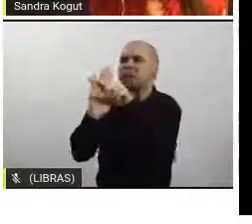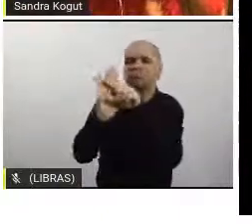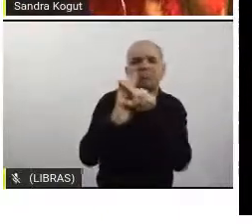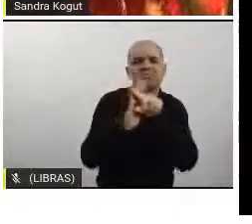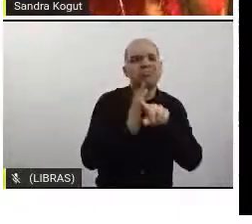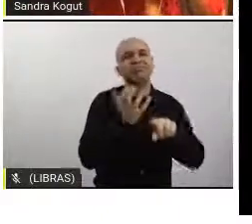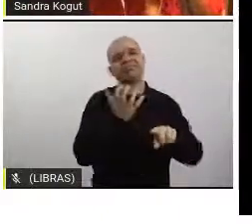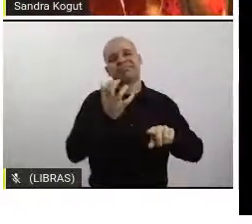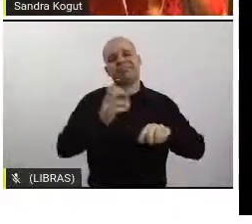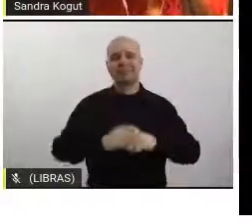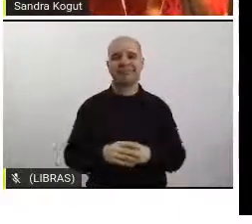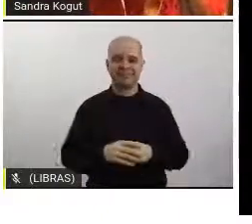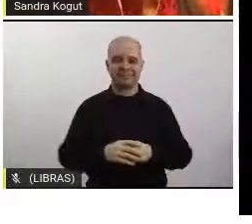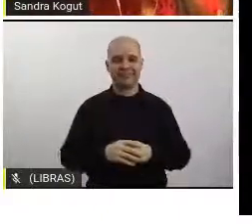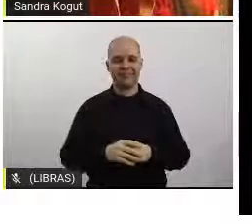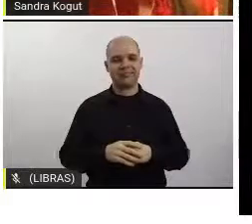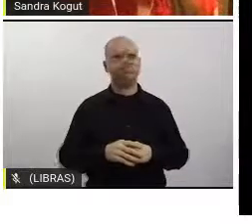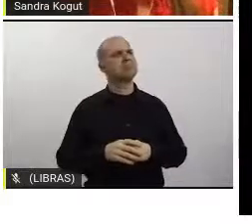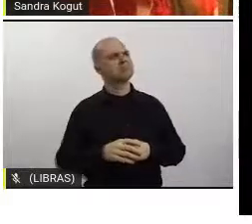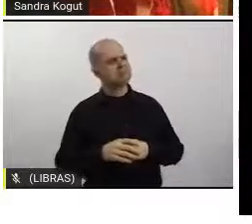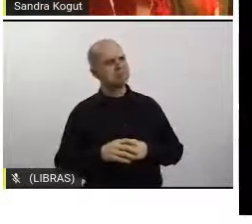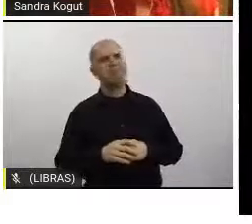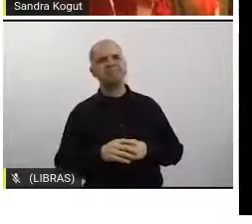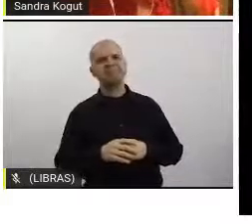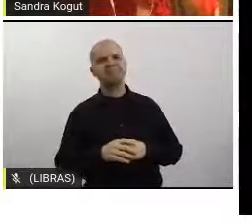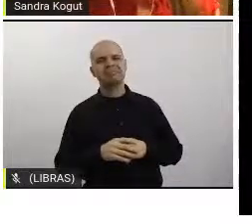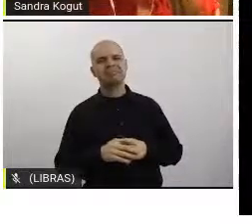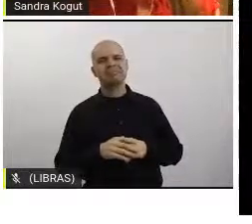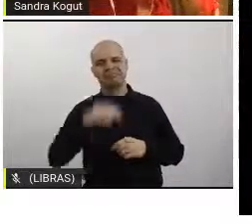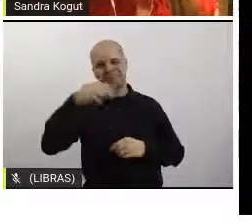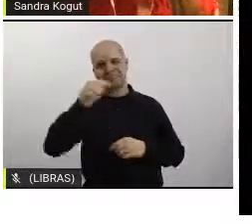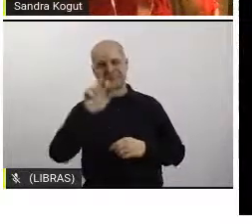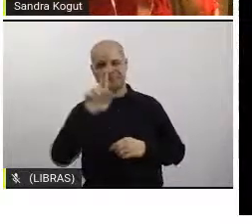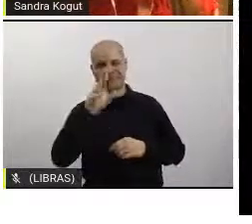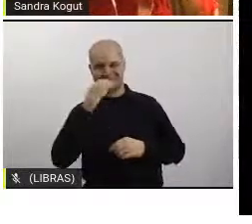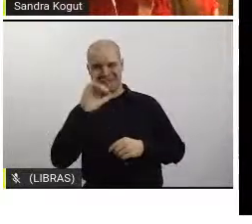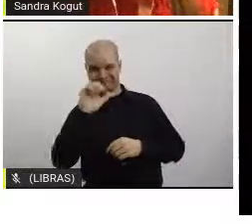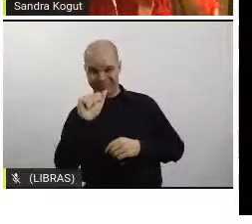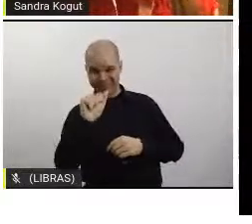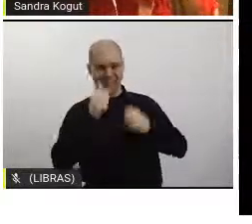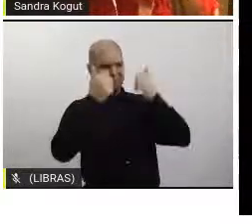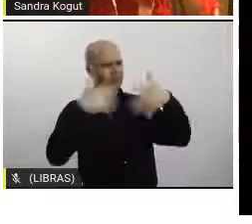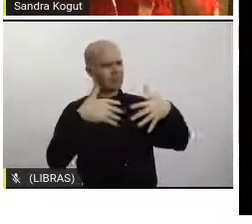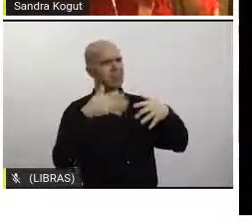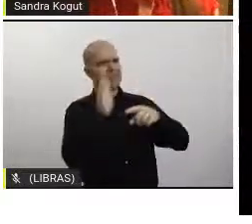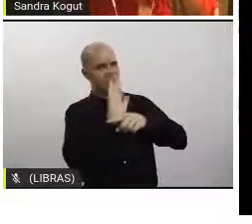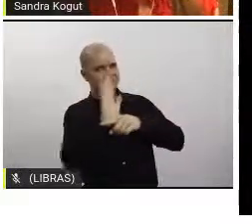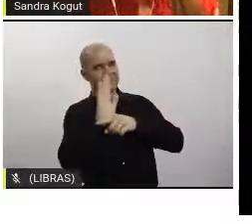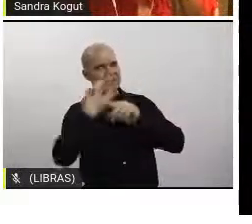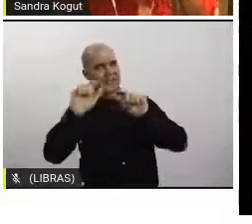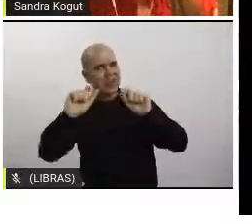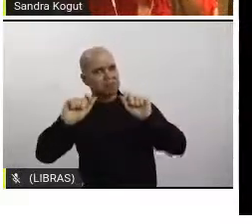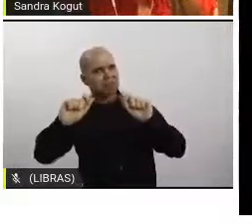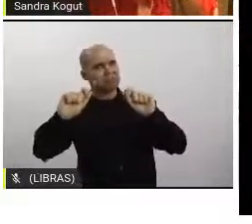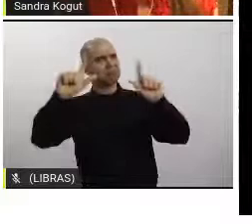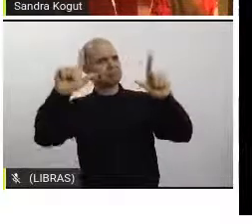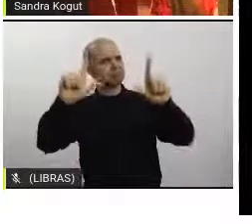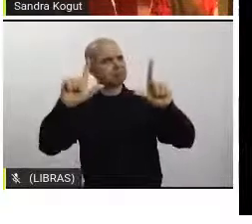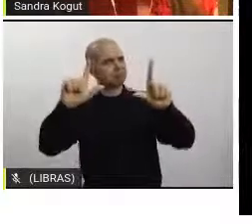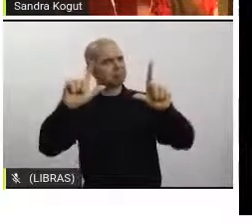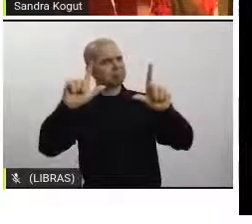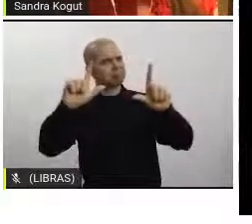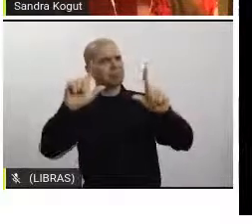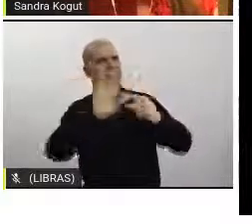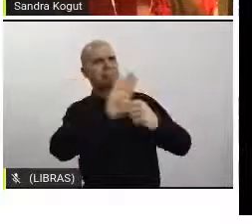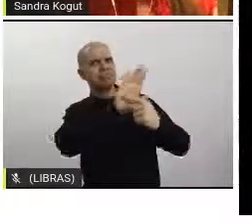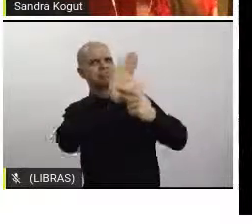Esse vídeo ele foi exibido, acho que no Vídeo Brasil, inclusive o vídeo, esses primeiros Vídeo Brasil foram no MIS, né,